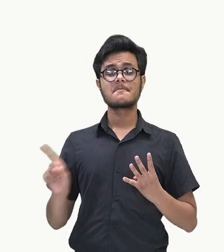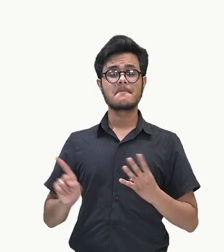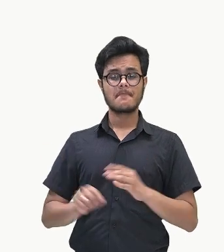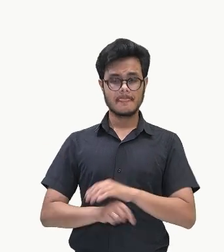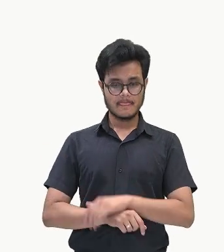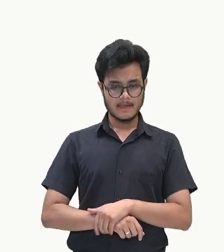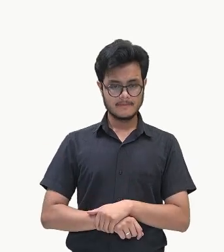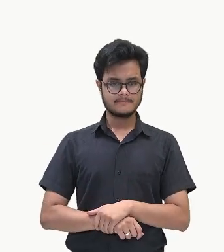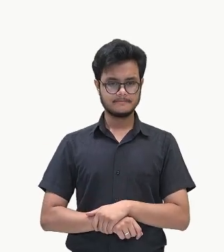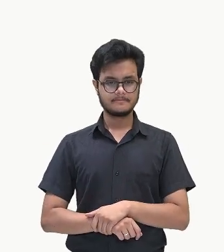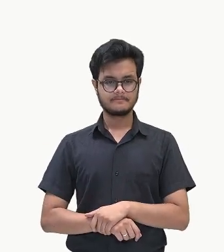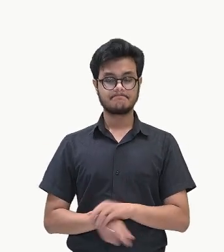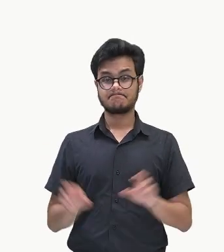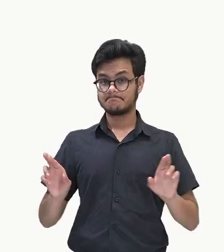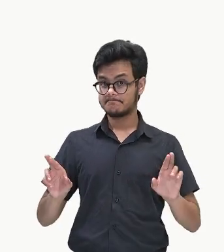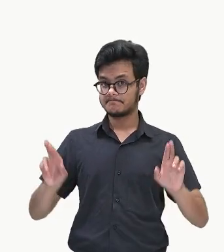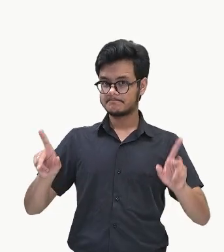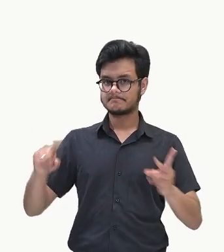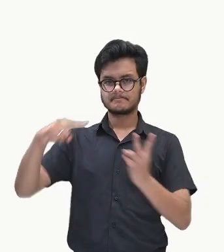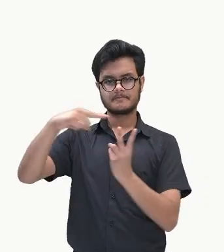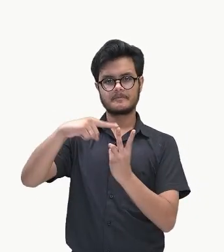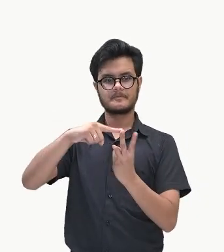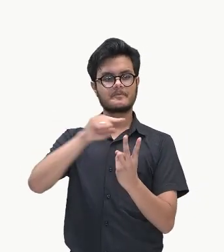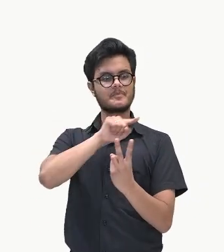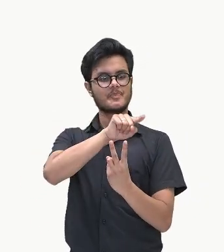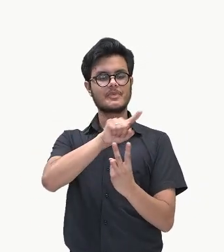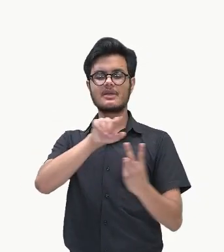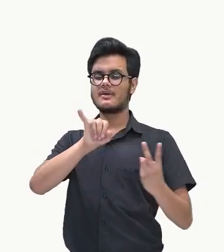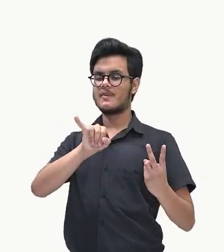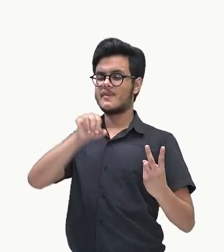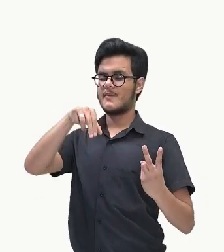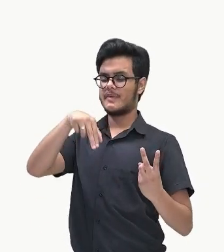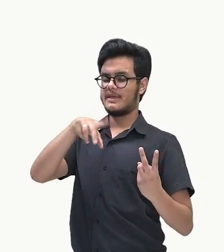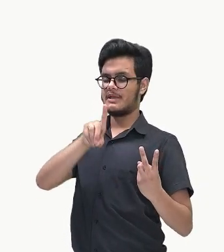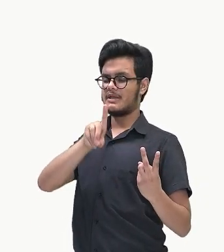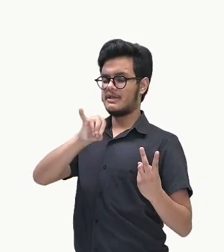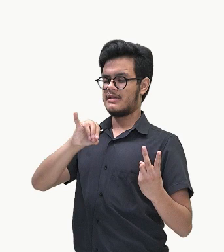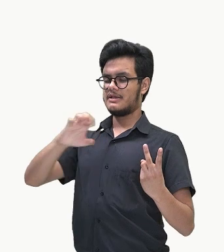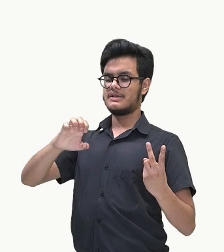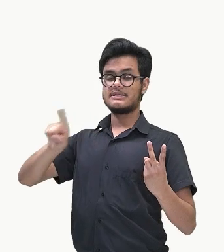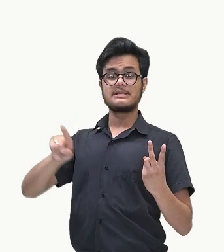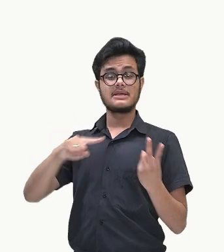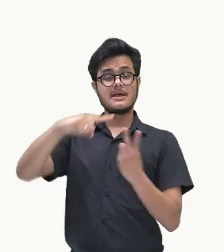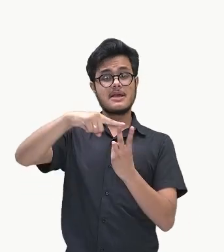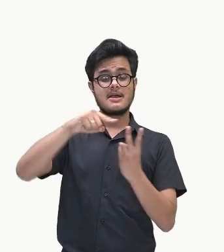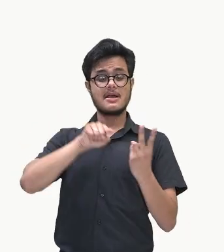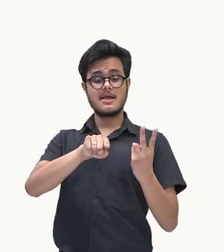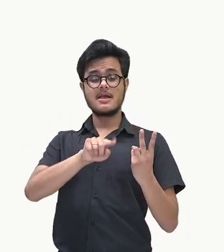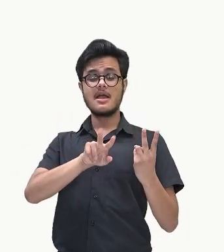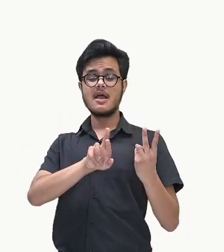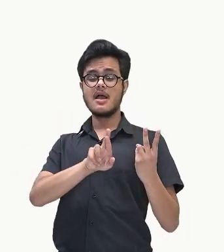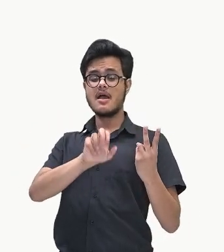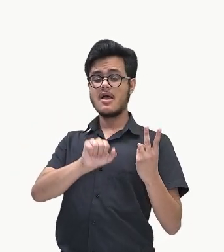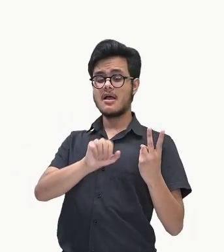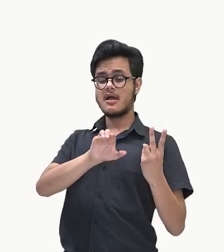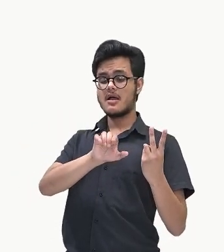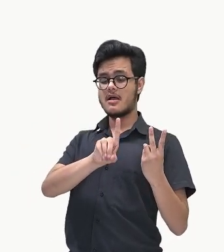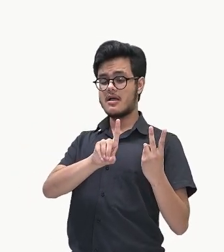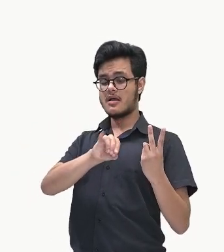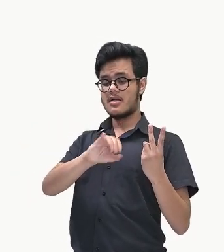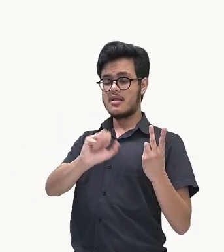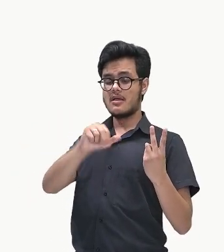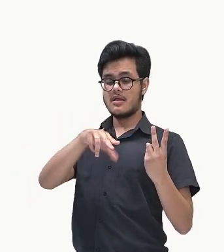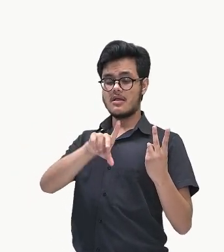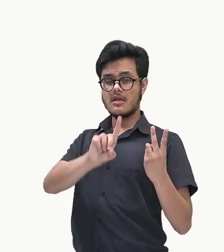são diferentes. Porque agora o que é igual é o meu radicando.